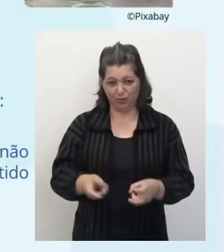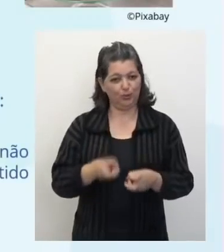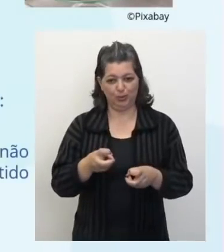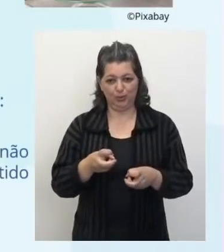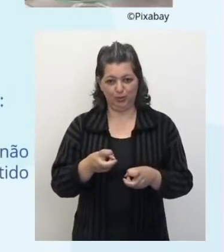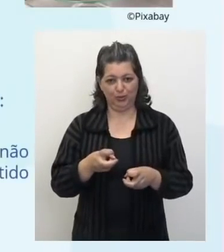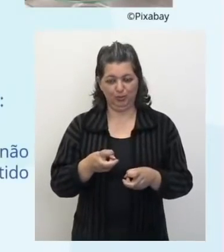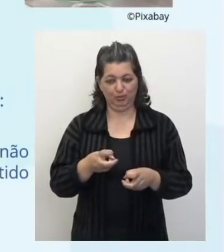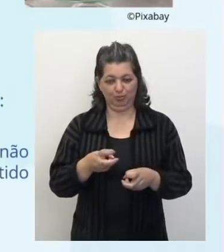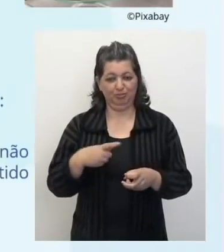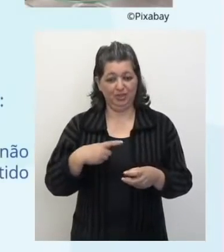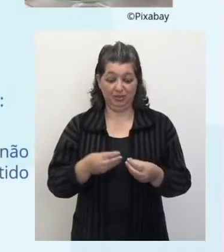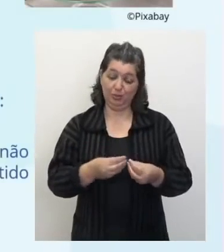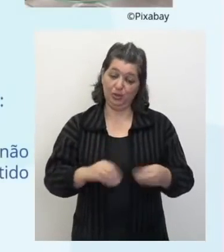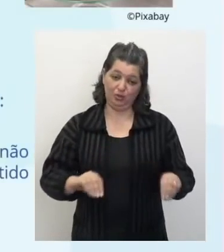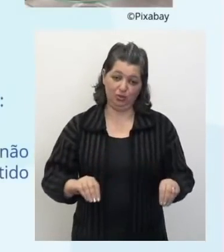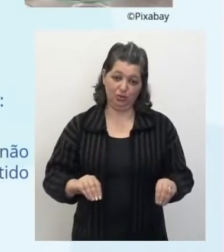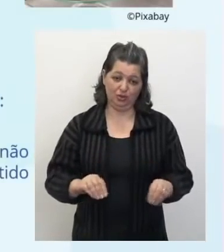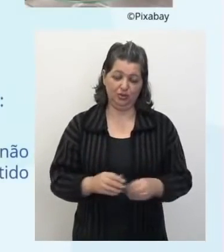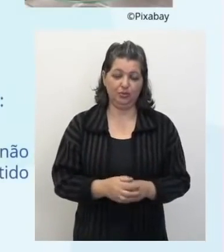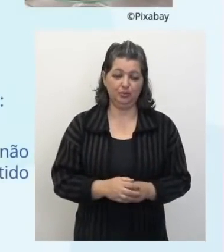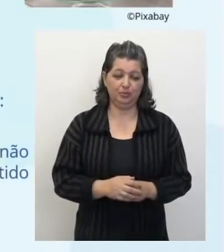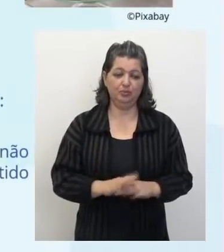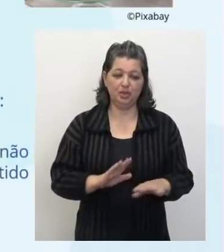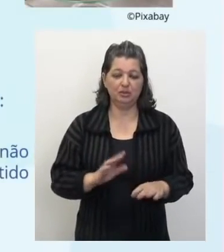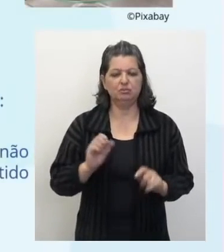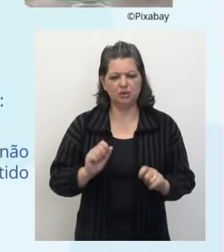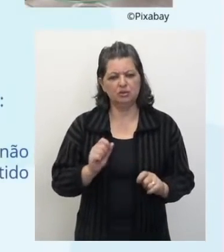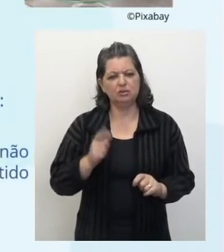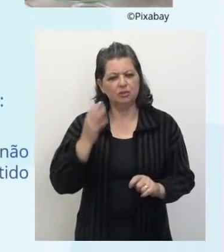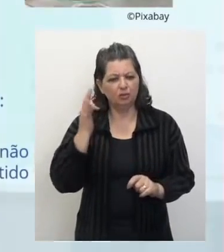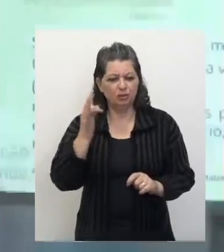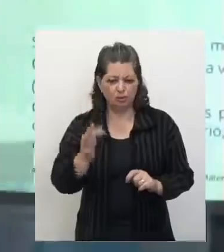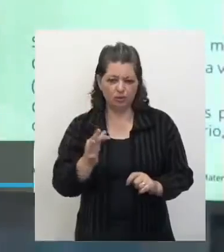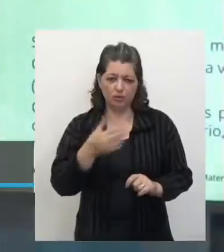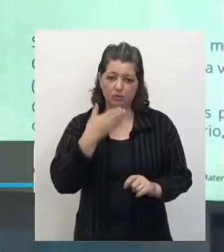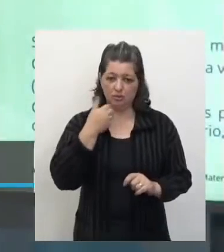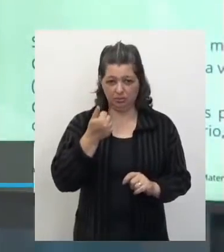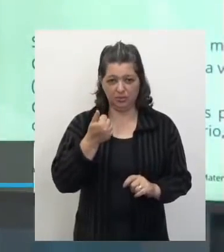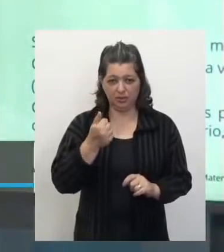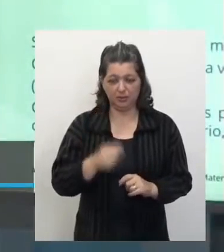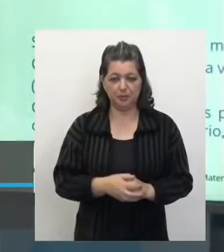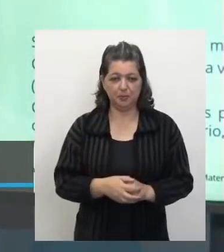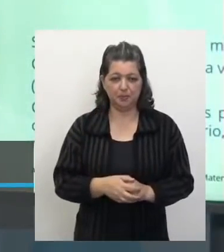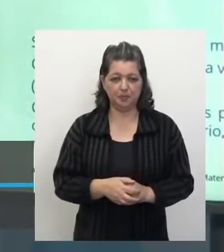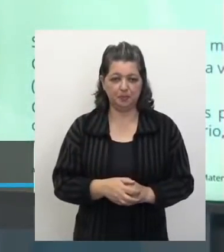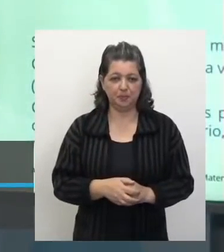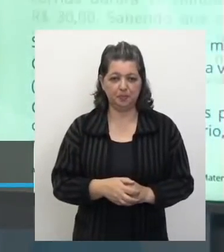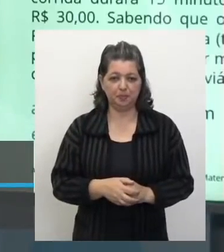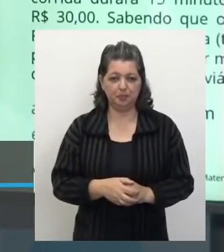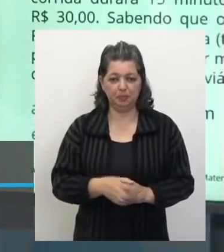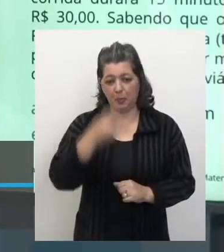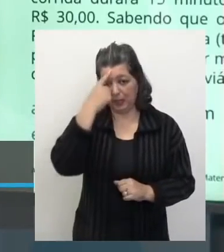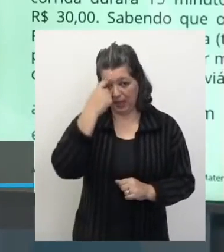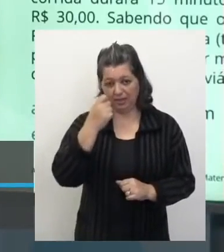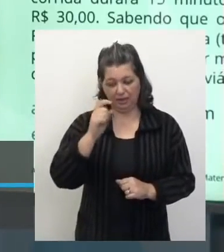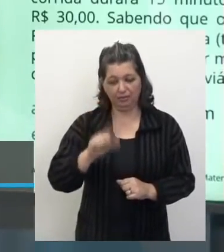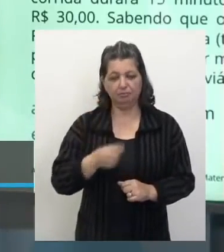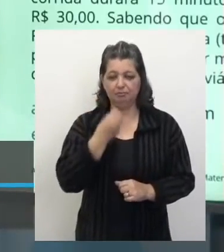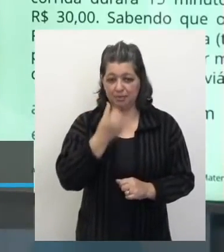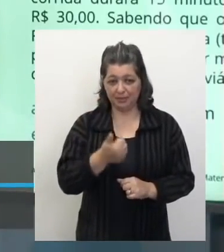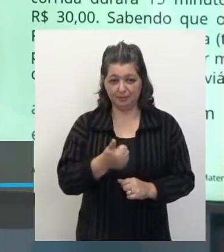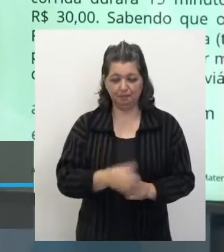ok? Ela vendeu 72 bolos no primeiro mês e 63 no segundo, tá? E aí a pergunta é, se nesses primeiros 2 meses